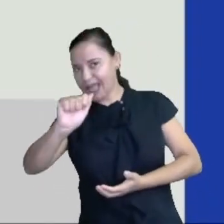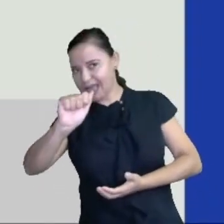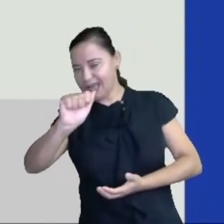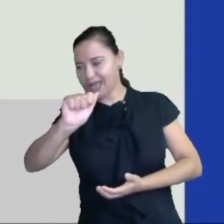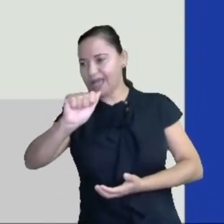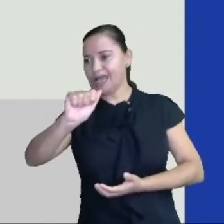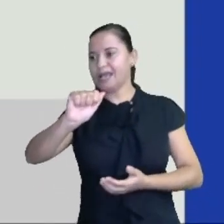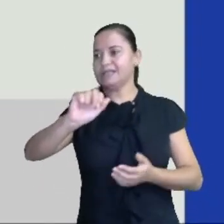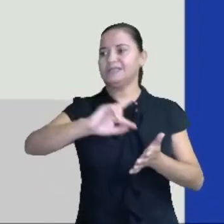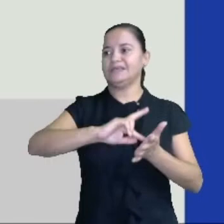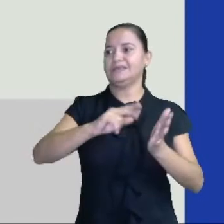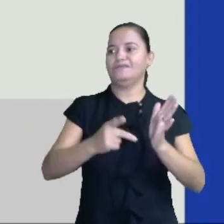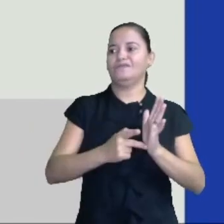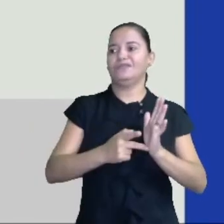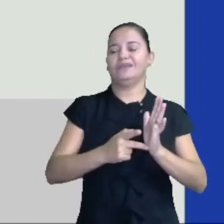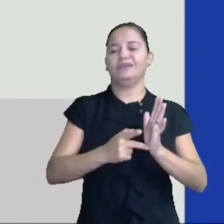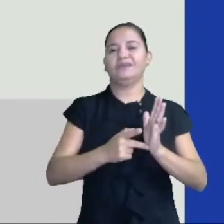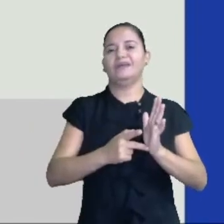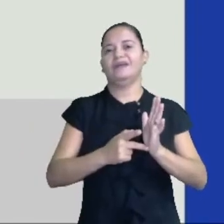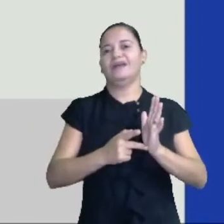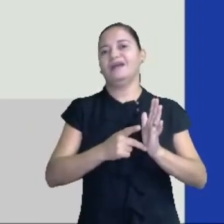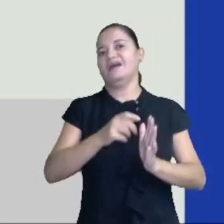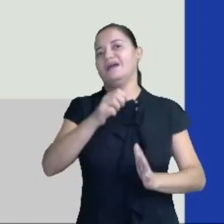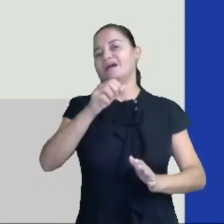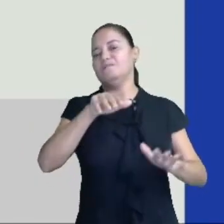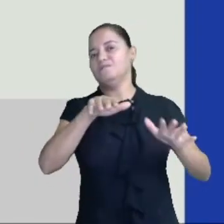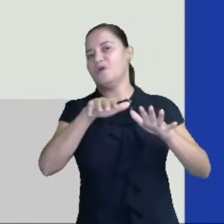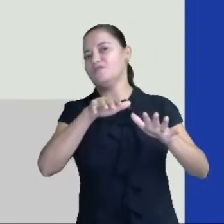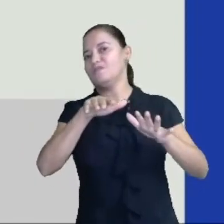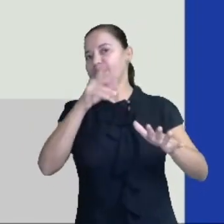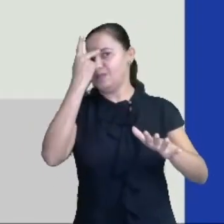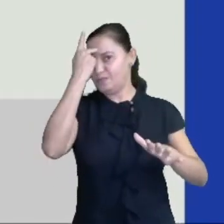Para baixo. Movimento para baixo.